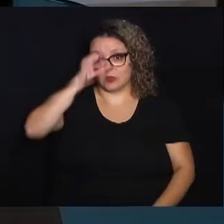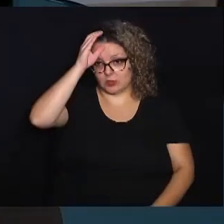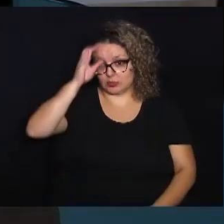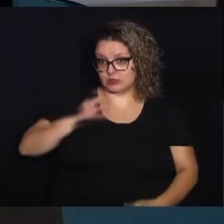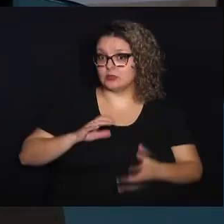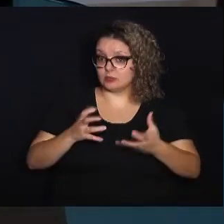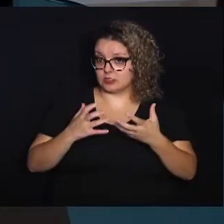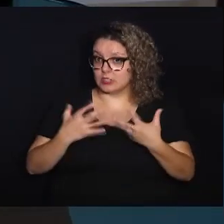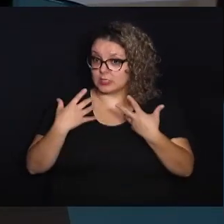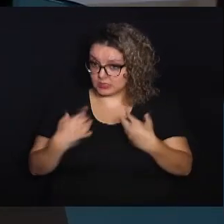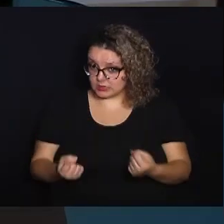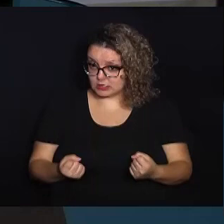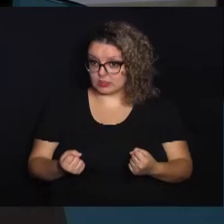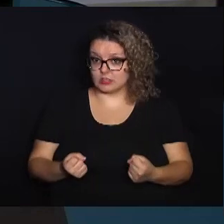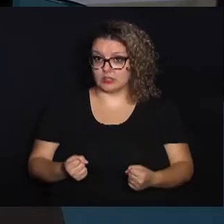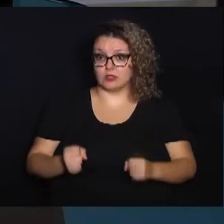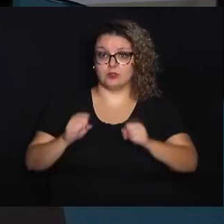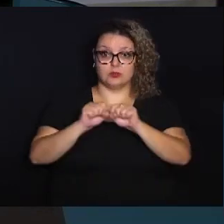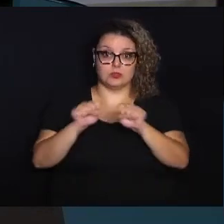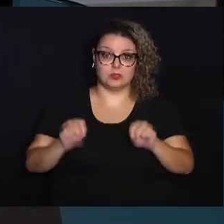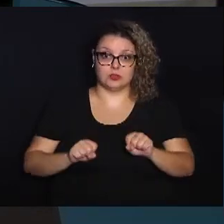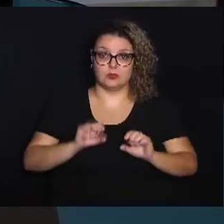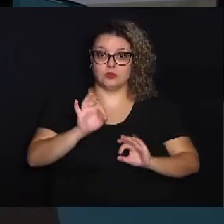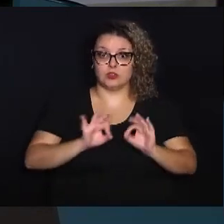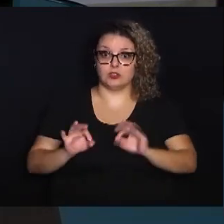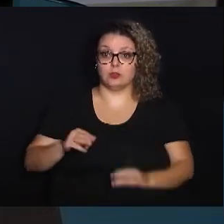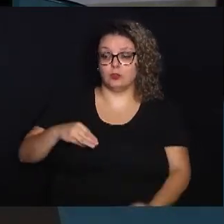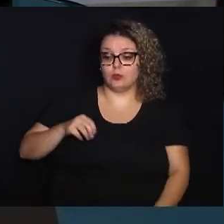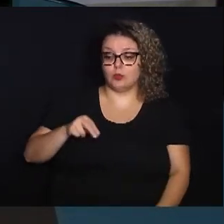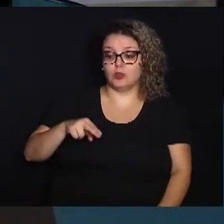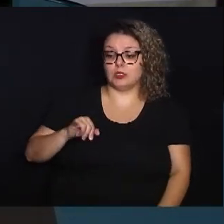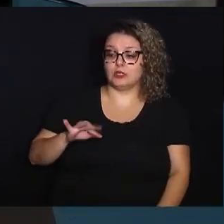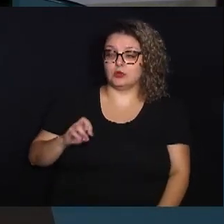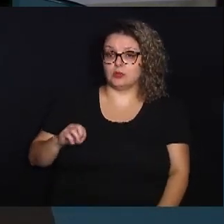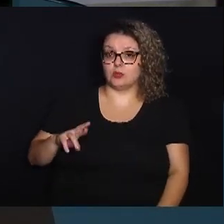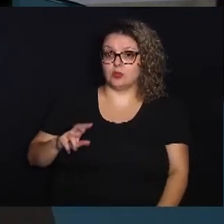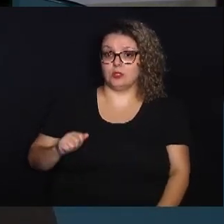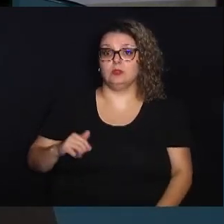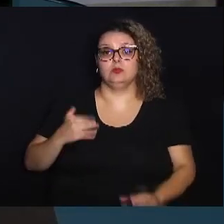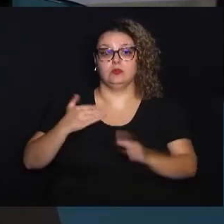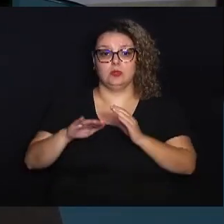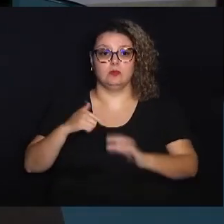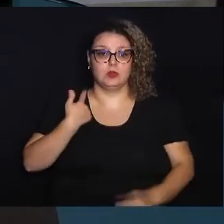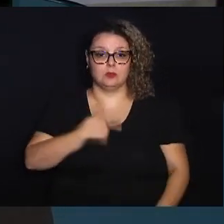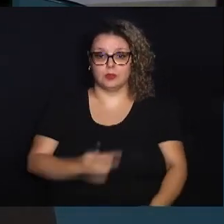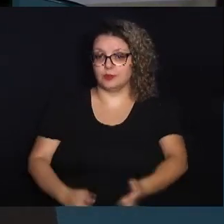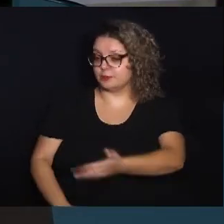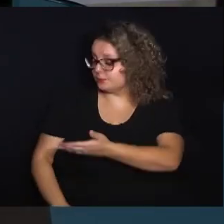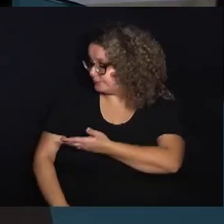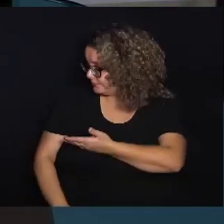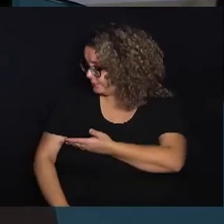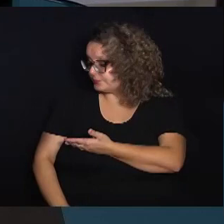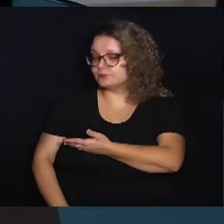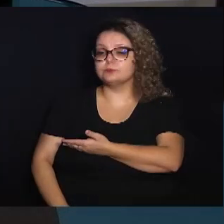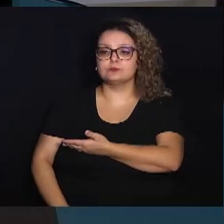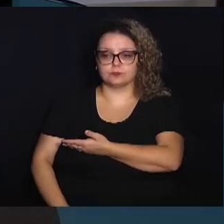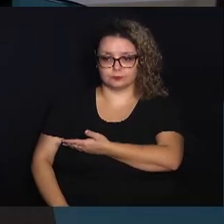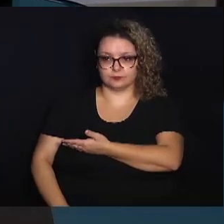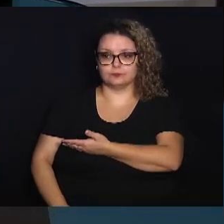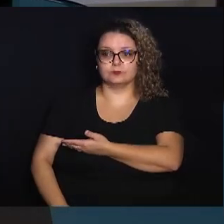cidadão que quer aderir ao sistema ao projeto do monitora ele precisa passar um e-mail pra gente no